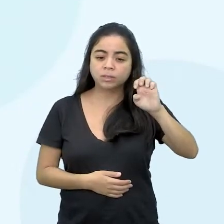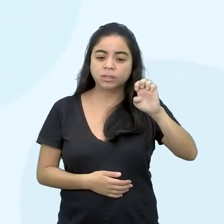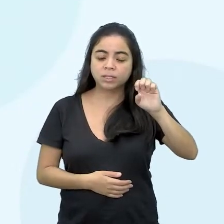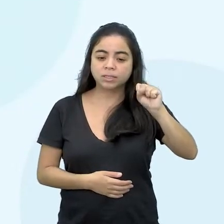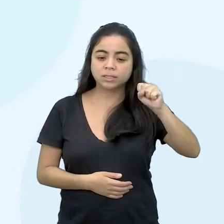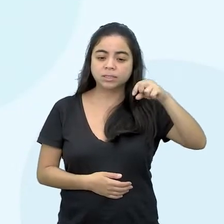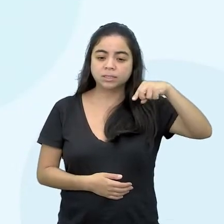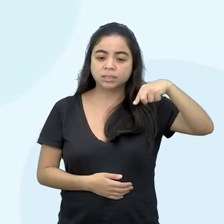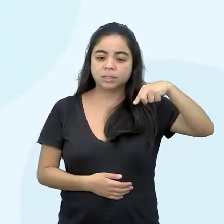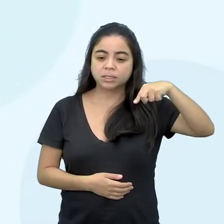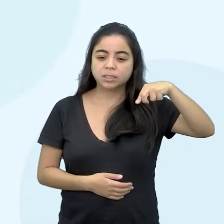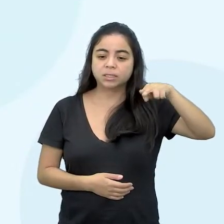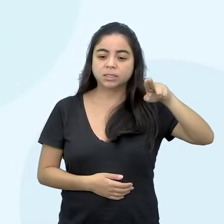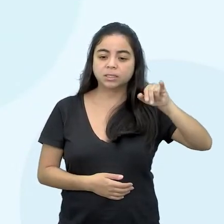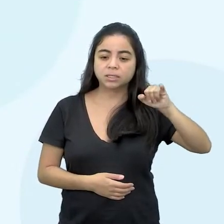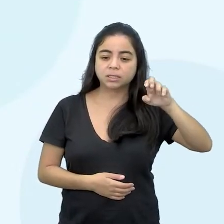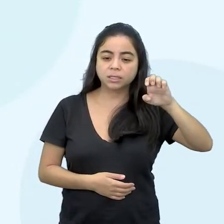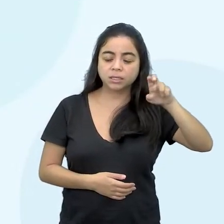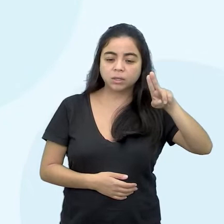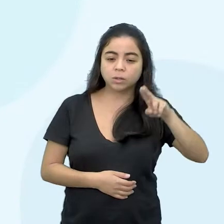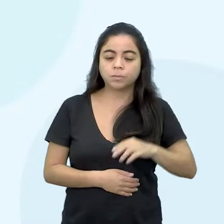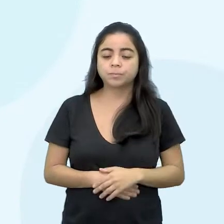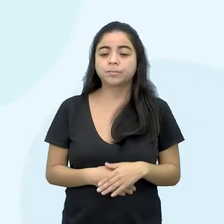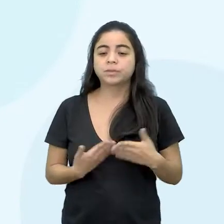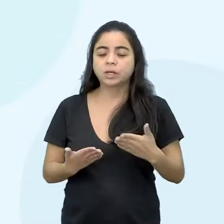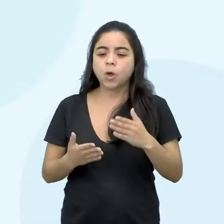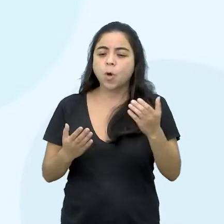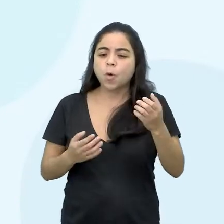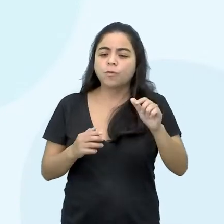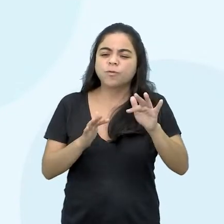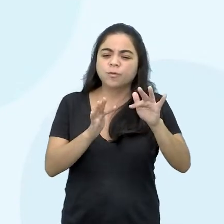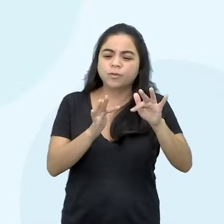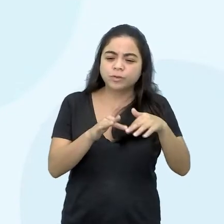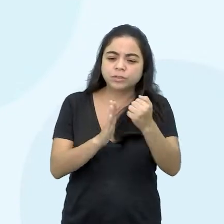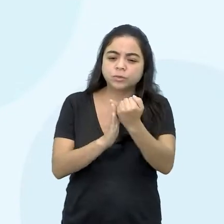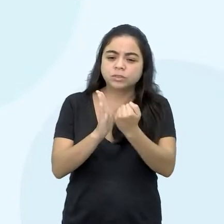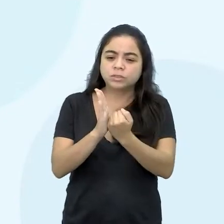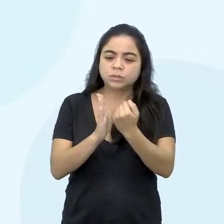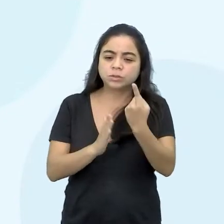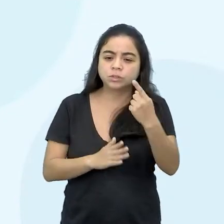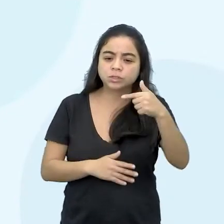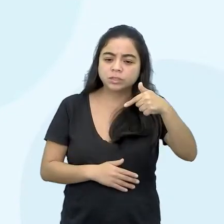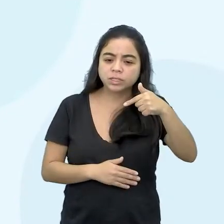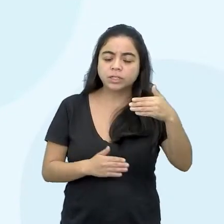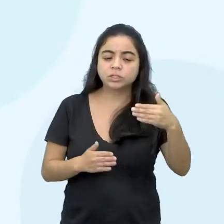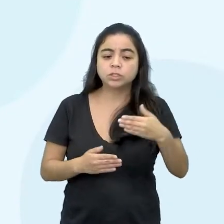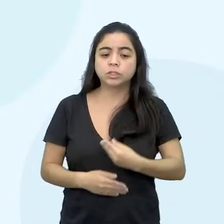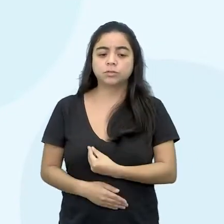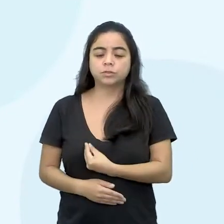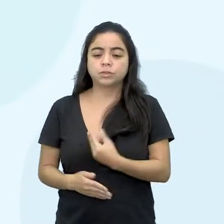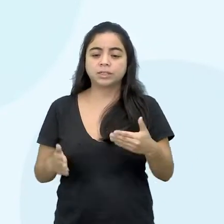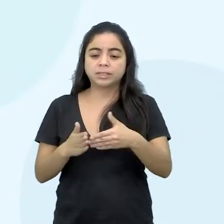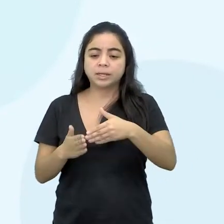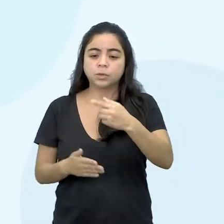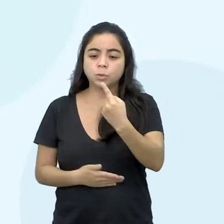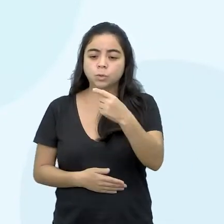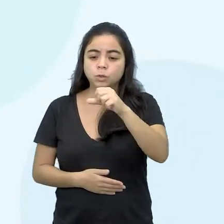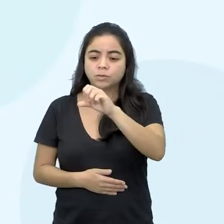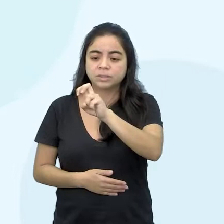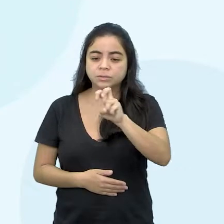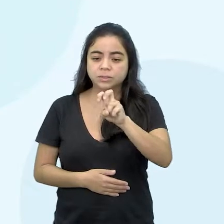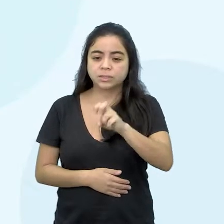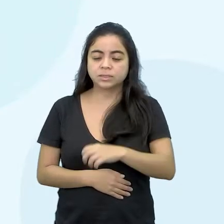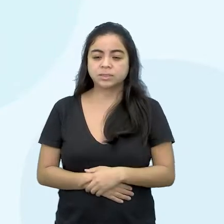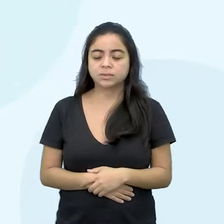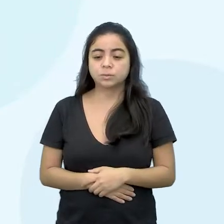em 1689, portanto no finalzinho do século XVII, e vive até 1755. Para quem estiver